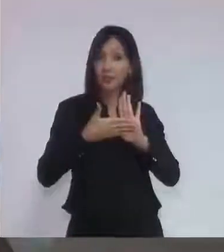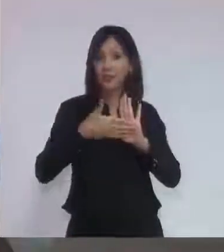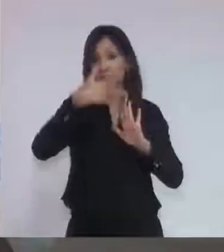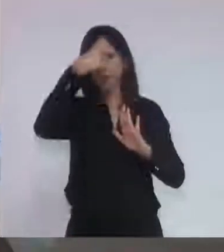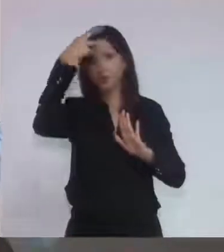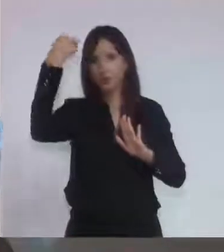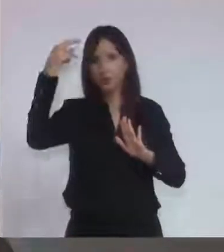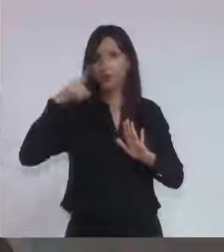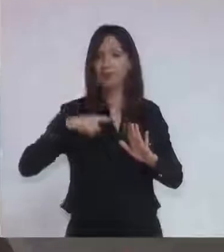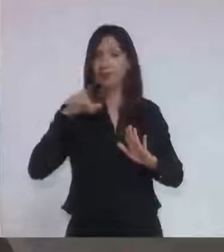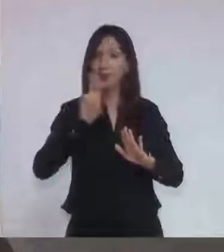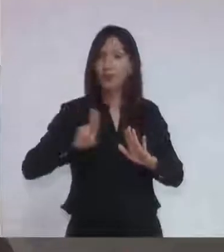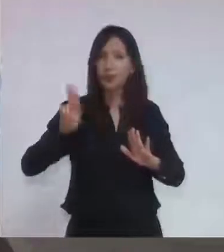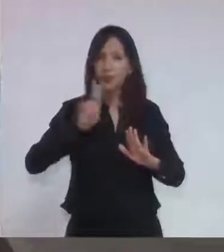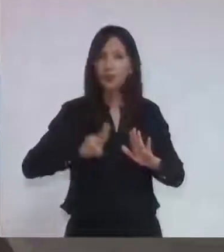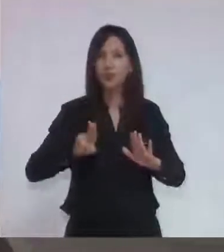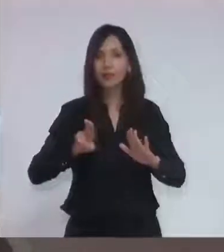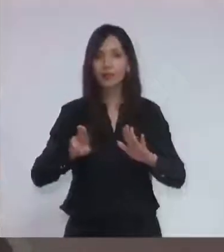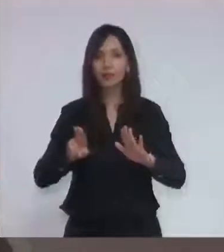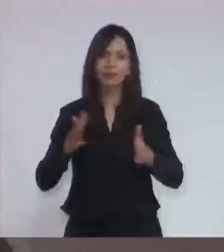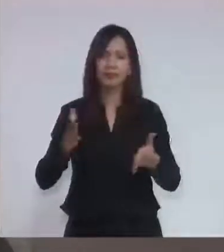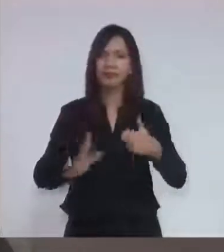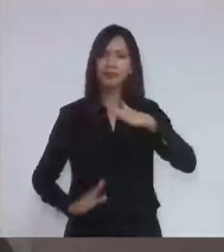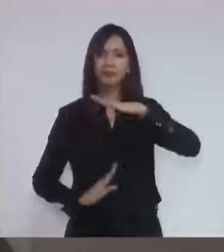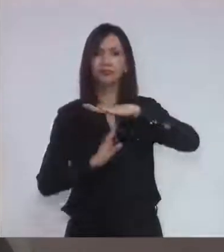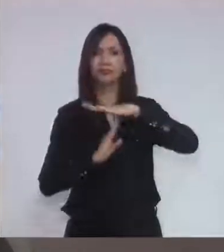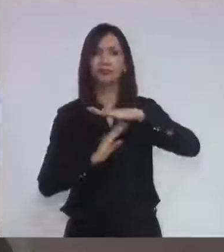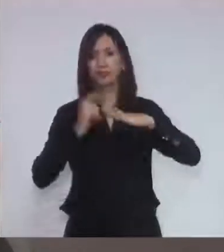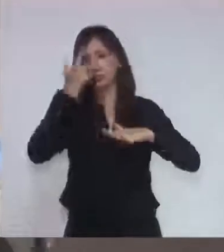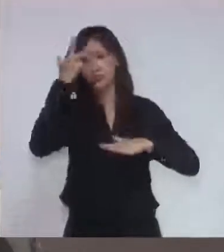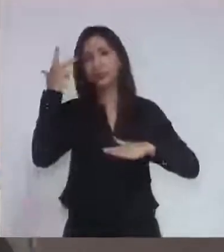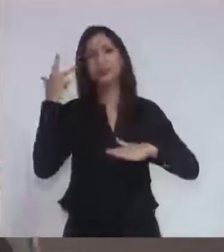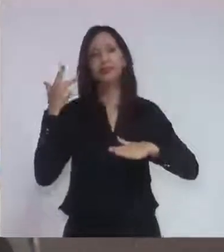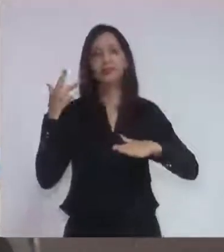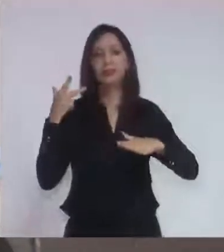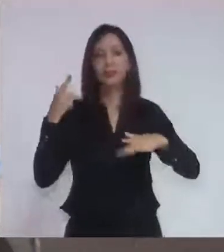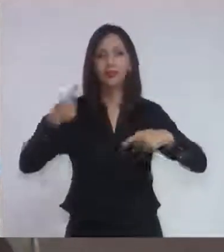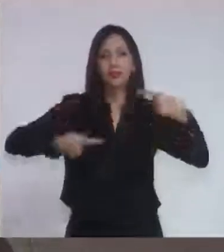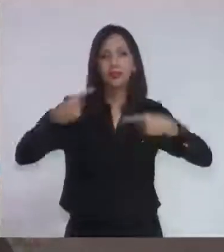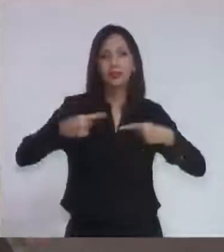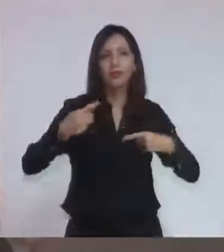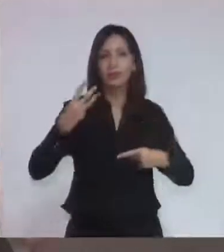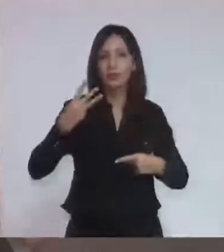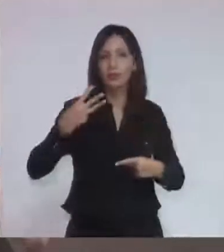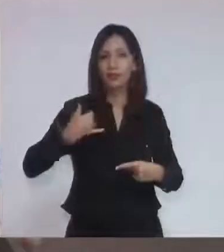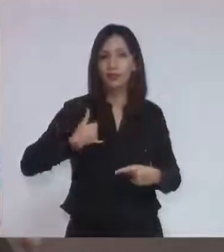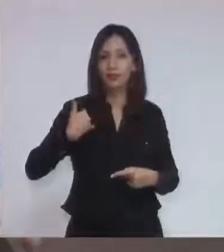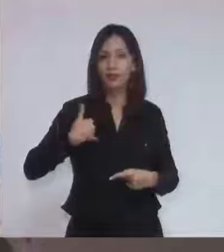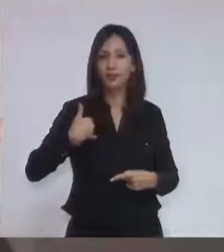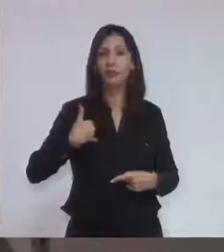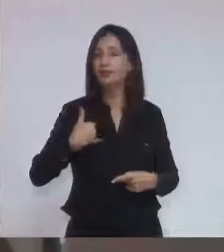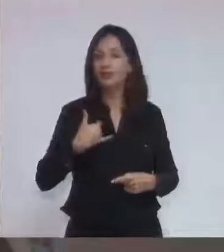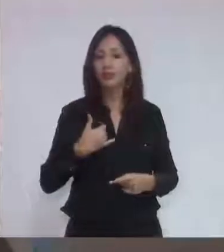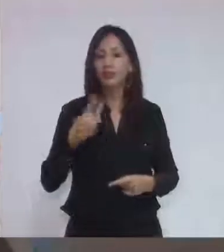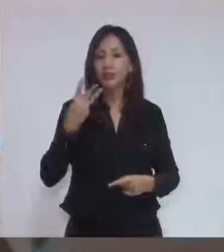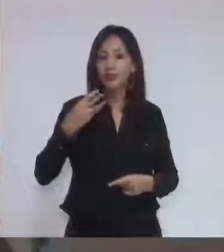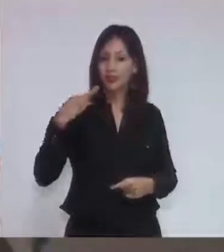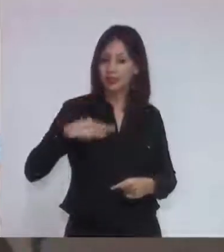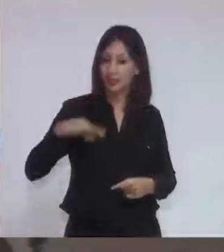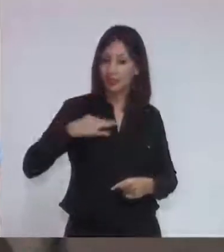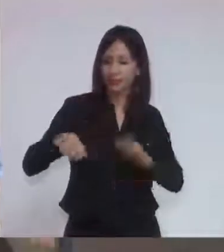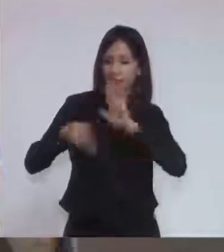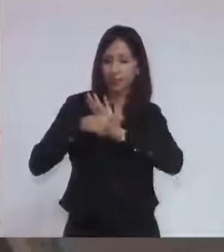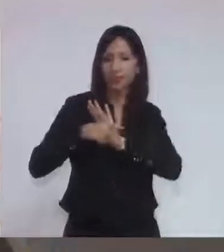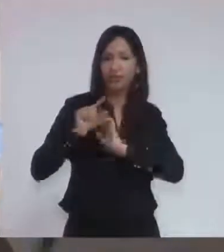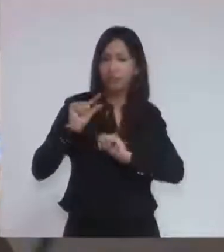que fossem utilizados no máximo, né, quem concorresse com 3 salários mínimos, é isso, né? E o CDHU do governo